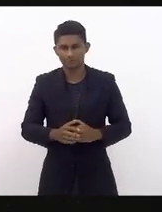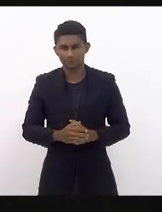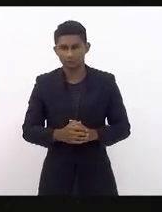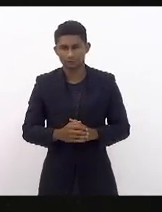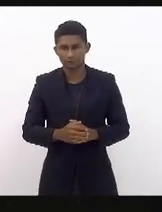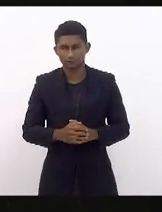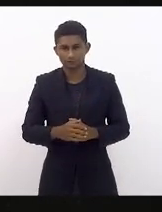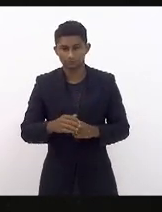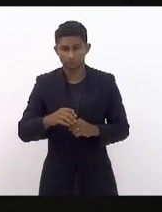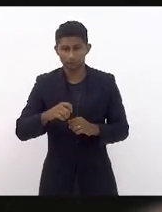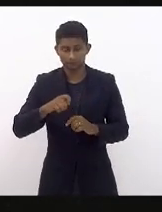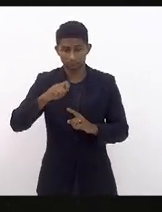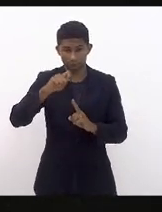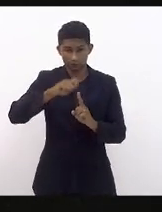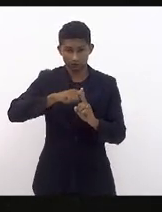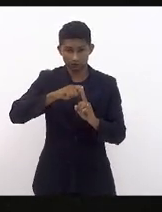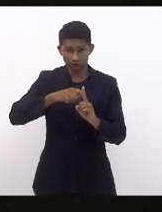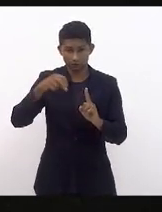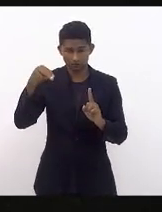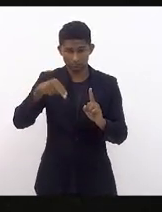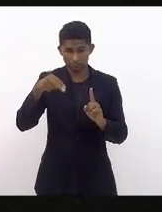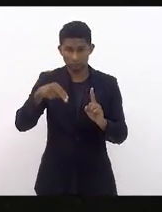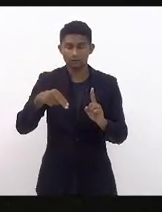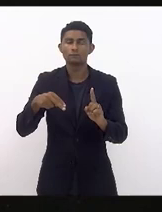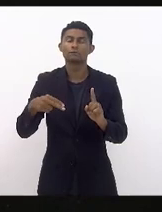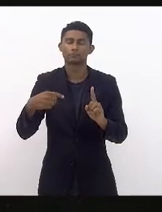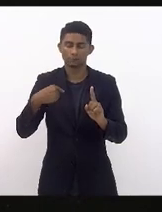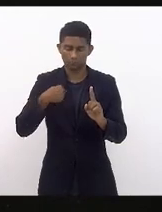em novembro eu vou comemorar o meu